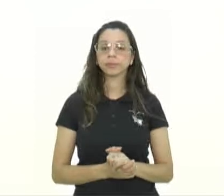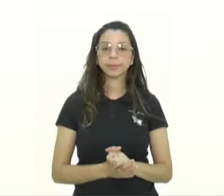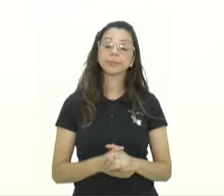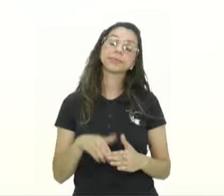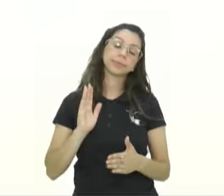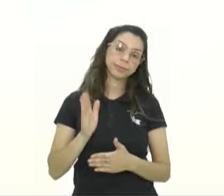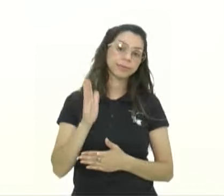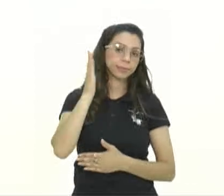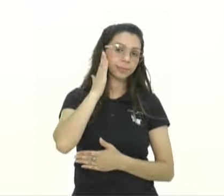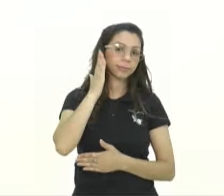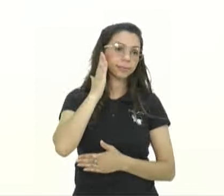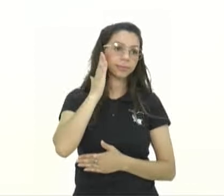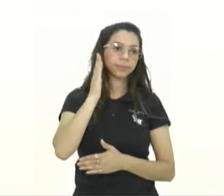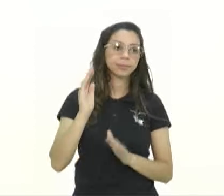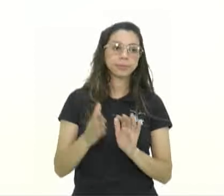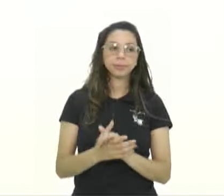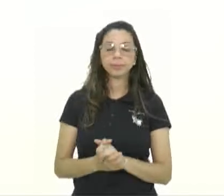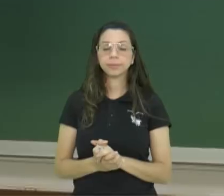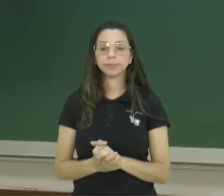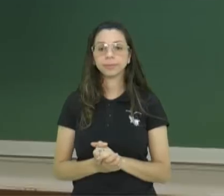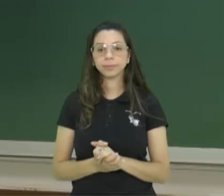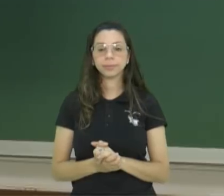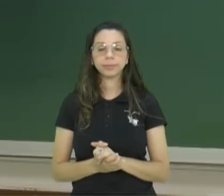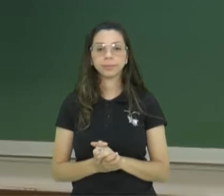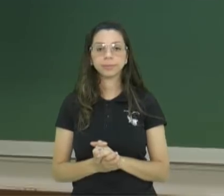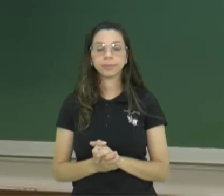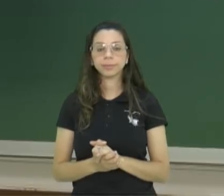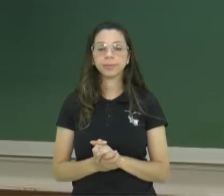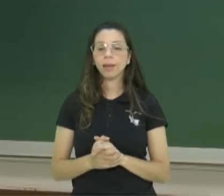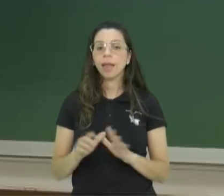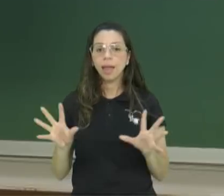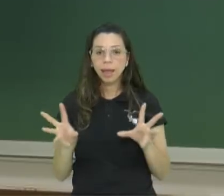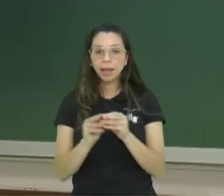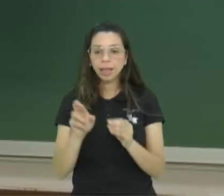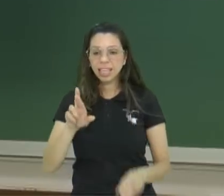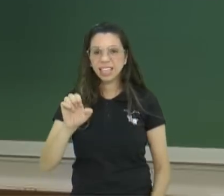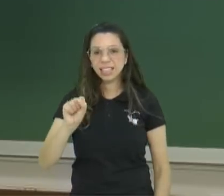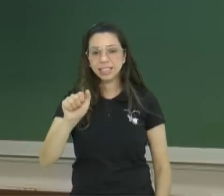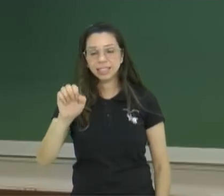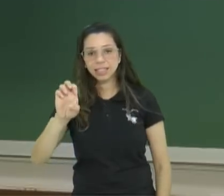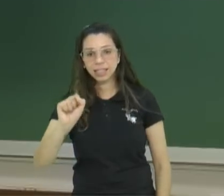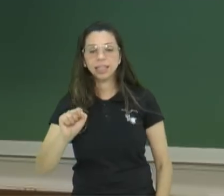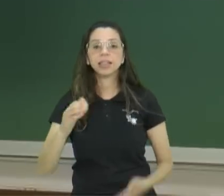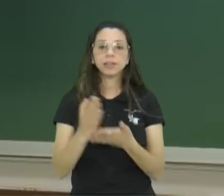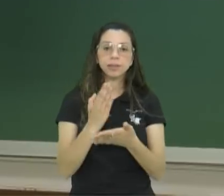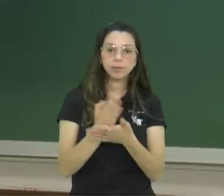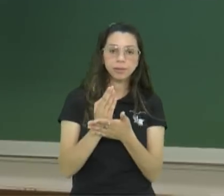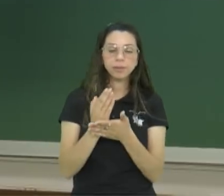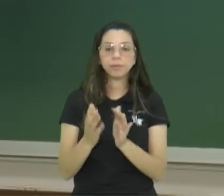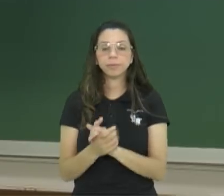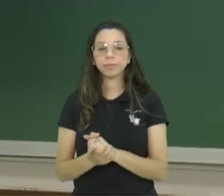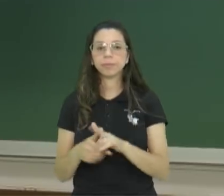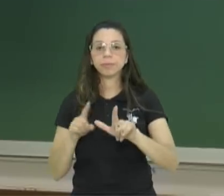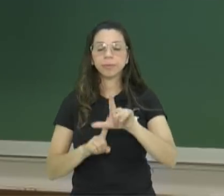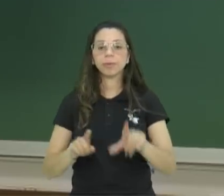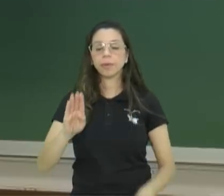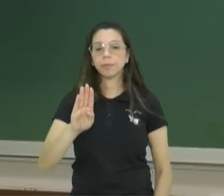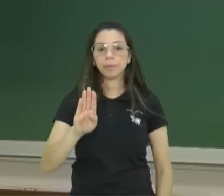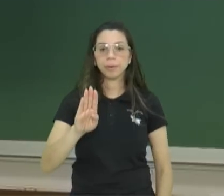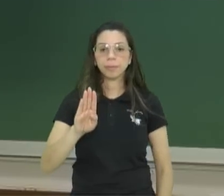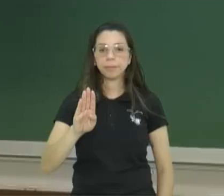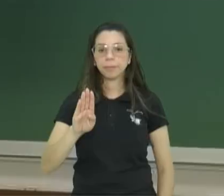já vimos, né, que review ali é resenha, então é a resenha de um livro. Letter B é um advertisement. Letter